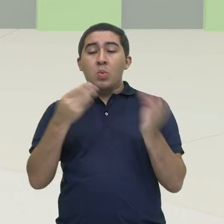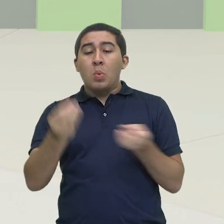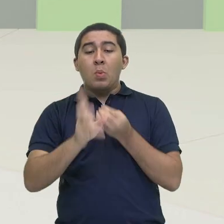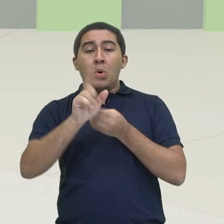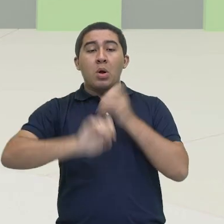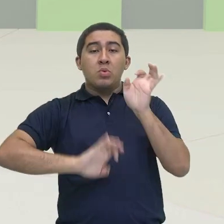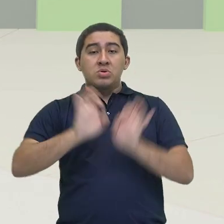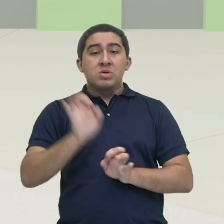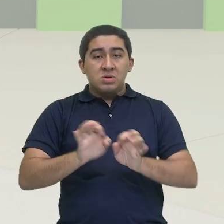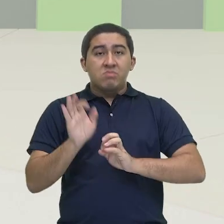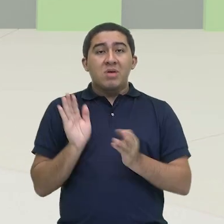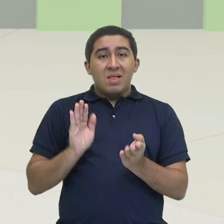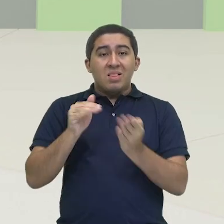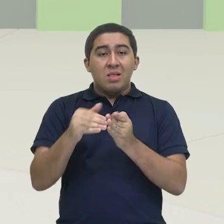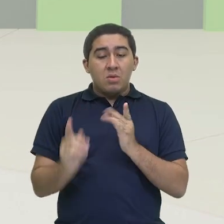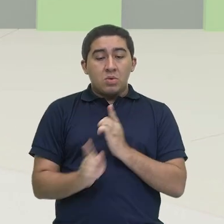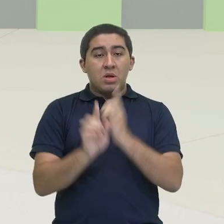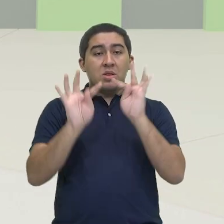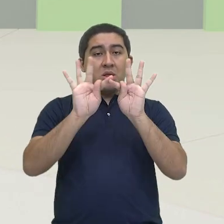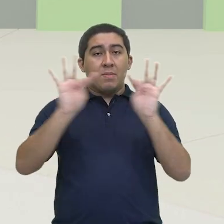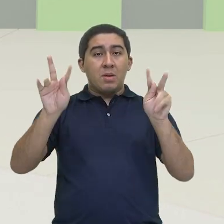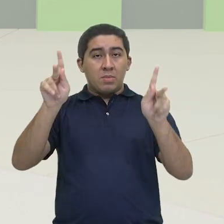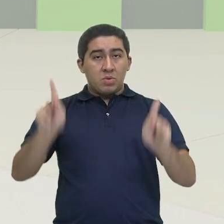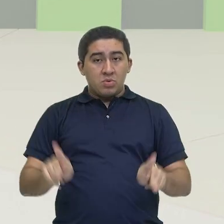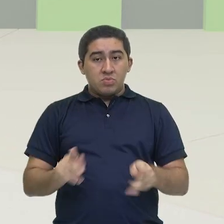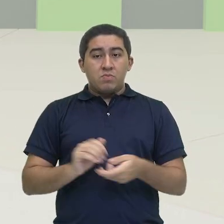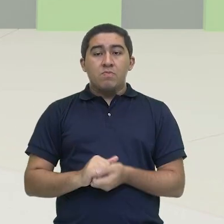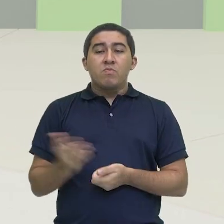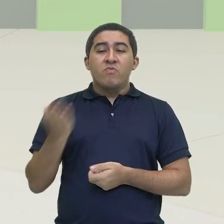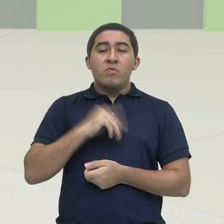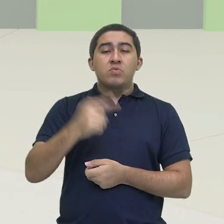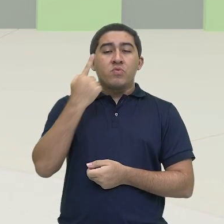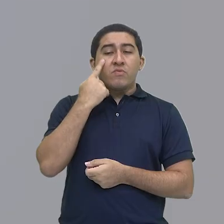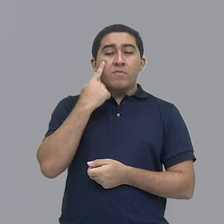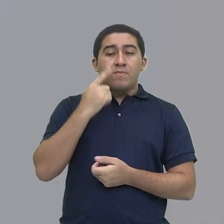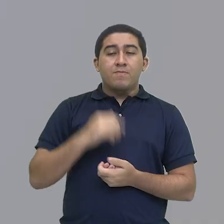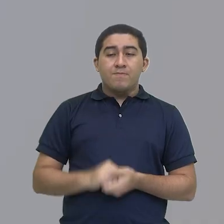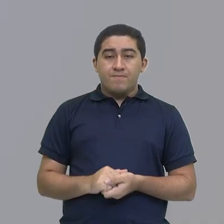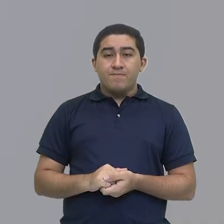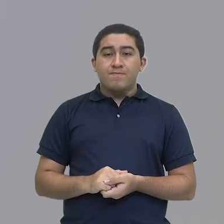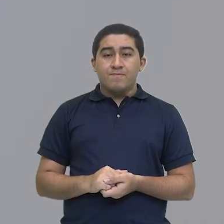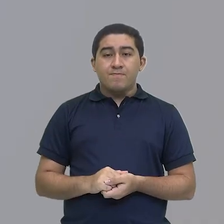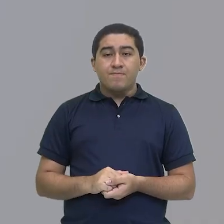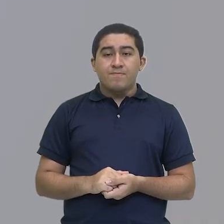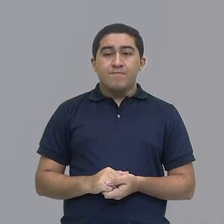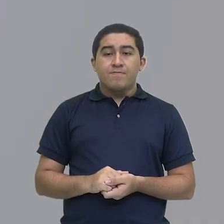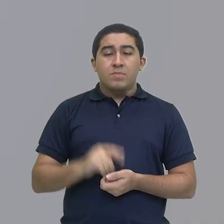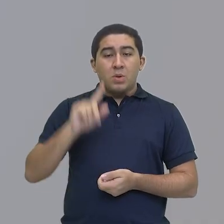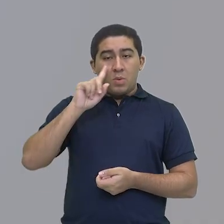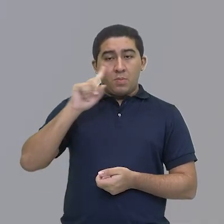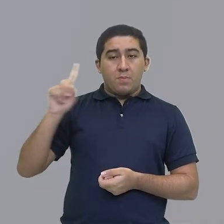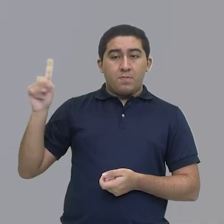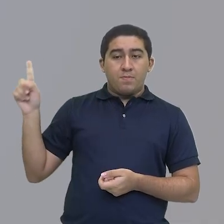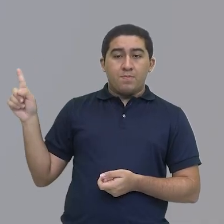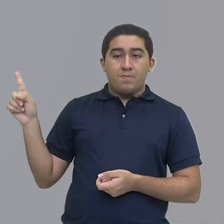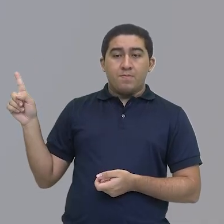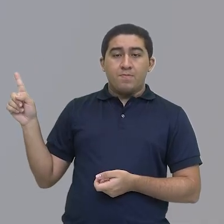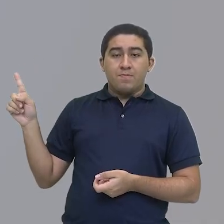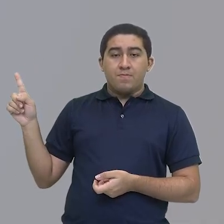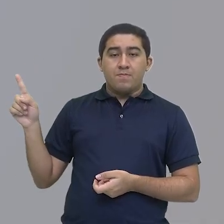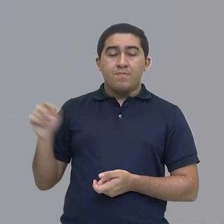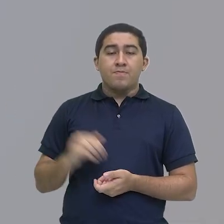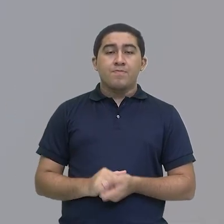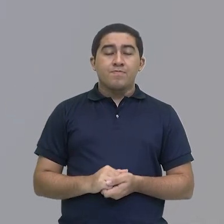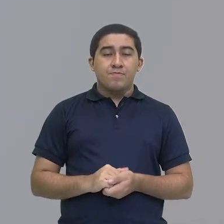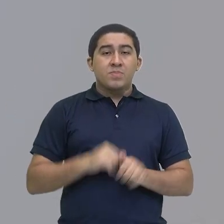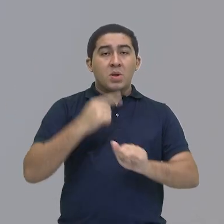elementos para chegar aqui na tabela periódica. Então, vamos ver o átomo de Bohr. Tá aí, ó. Esse aqui é o átomo de Bohr.